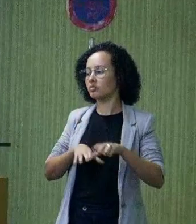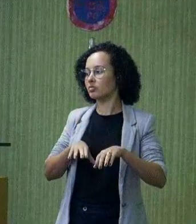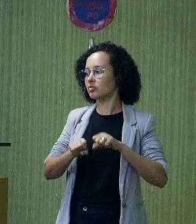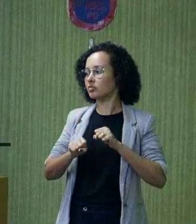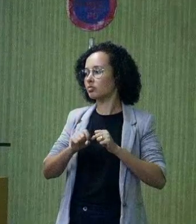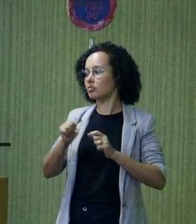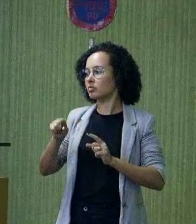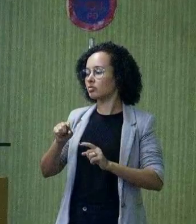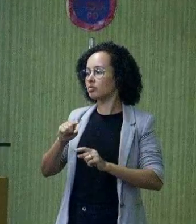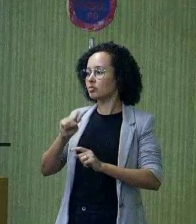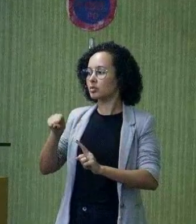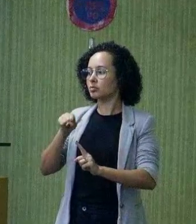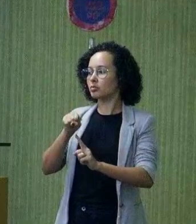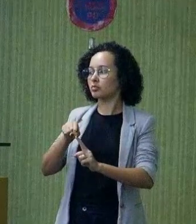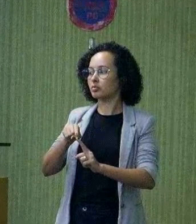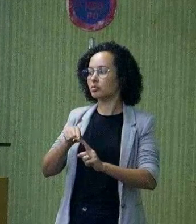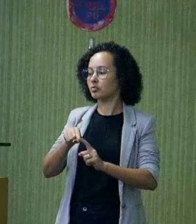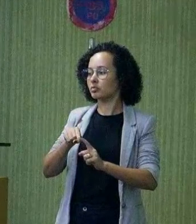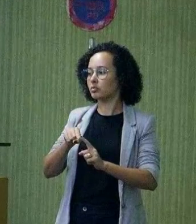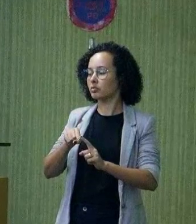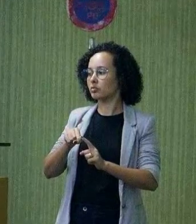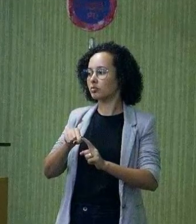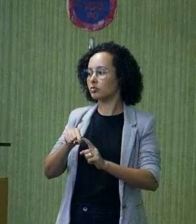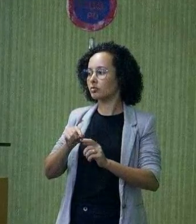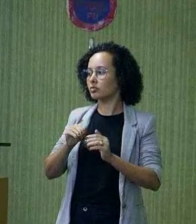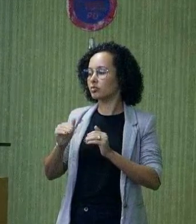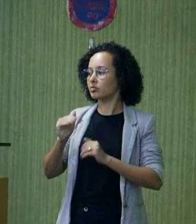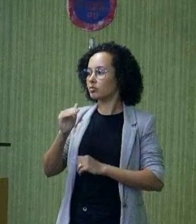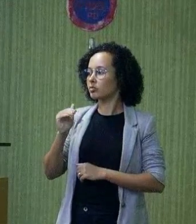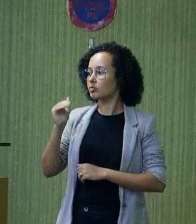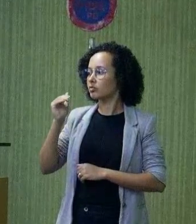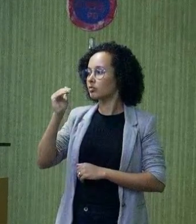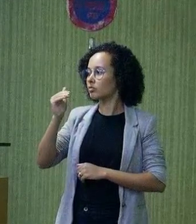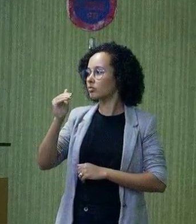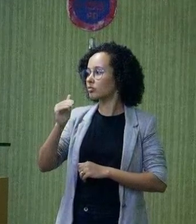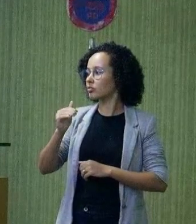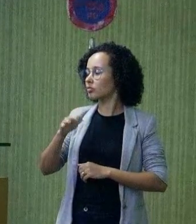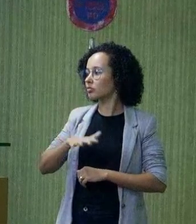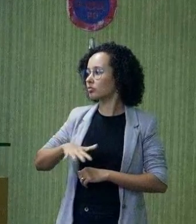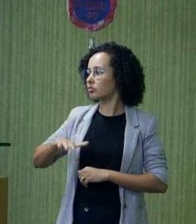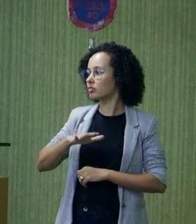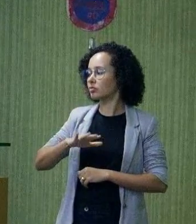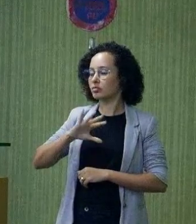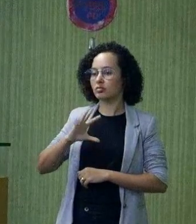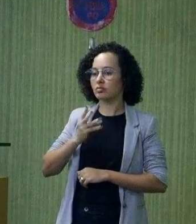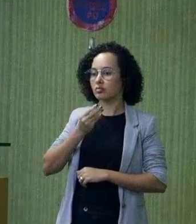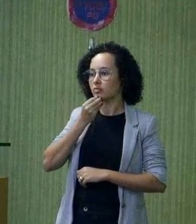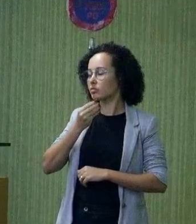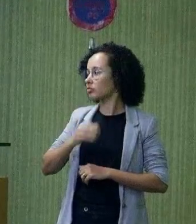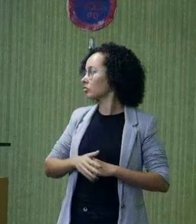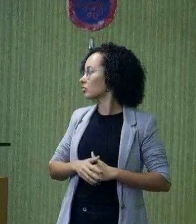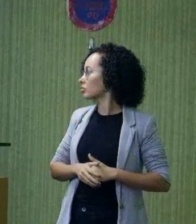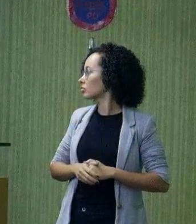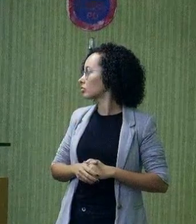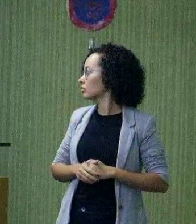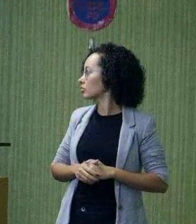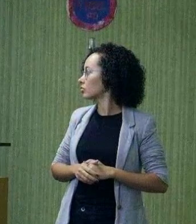nível superior obtid em curso de pedagogia e licenciatura nas áreas de conhecimento eh